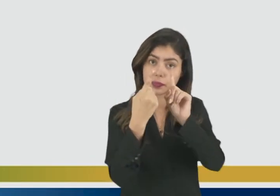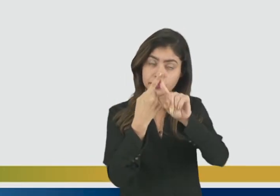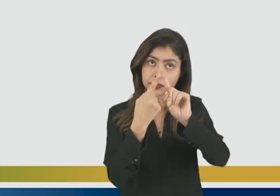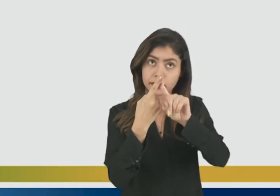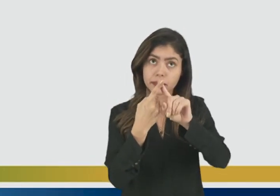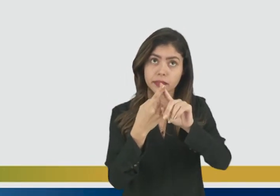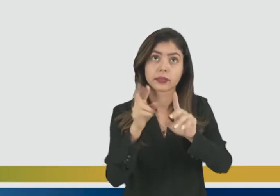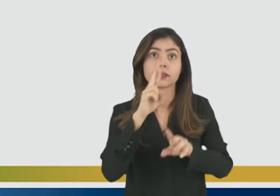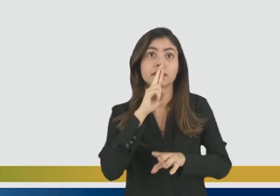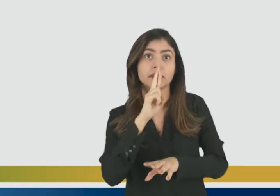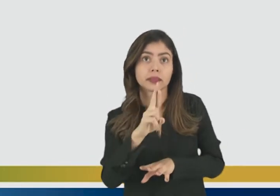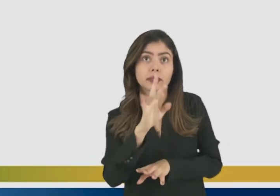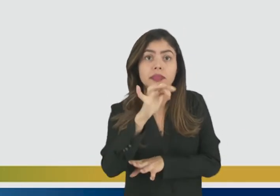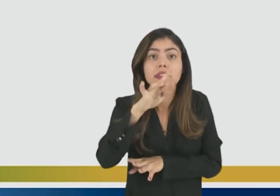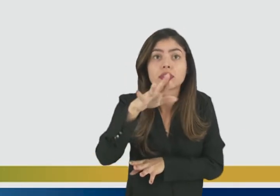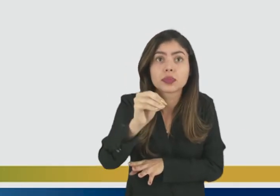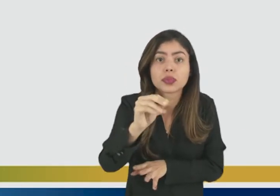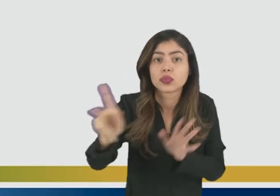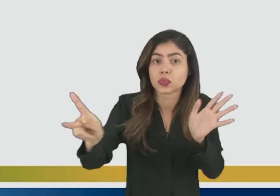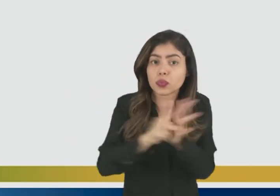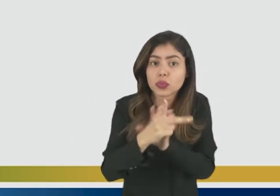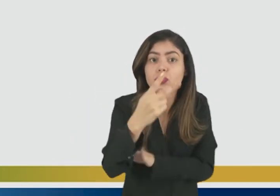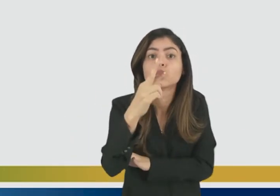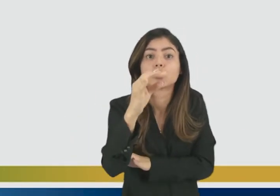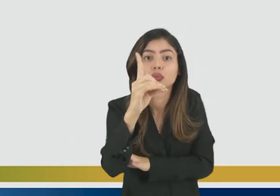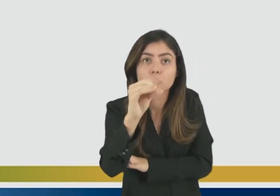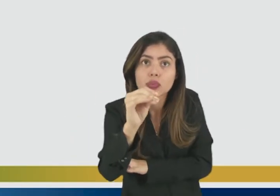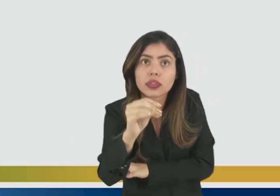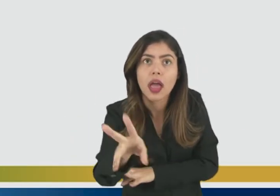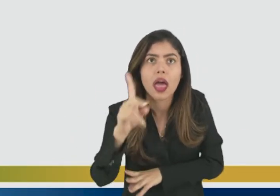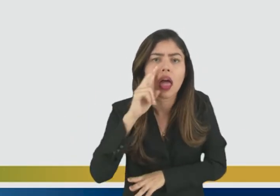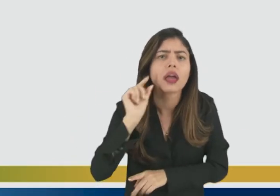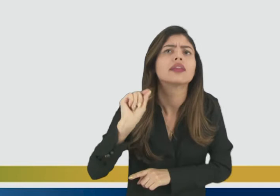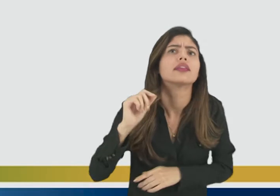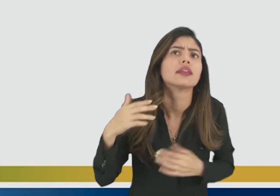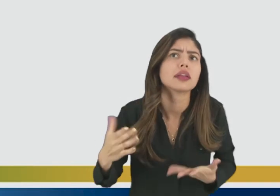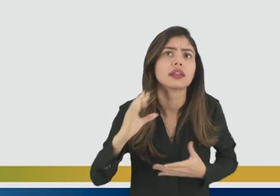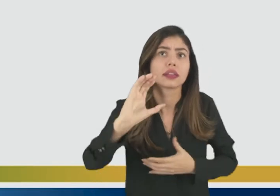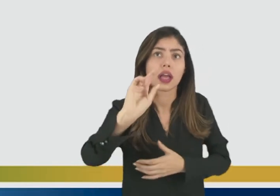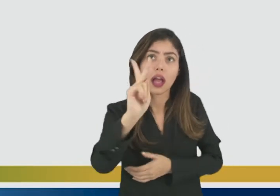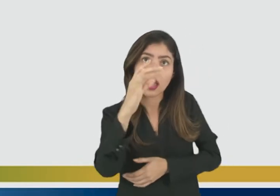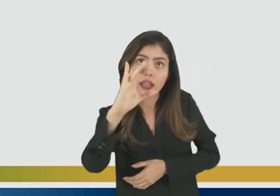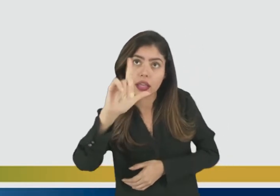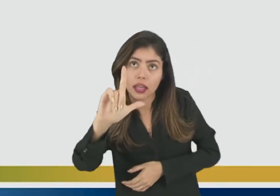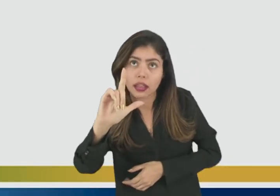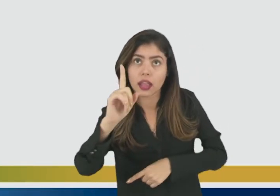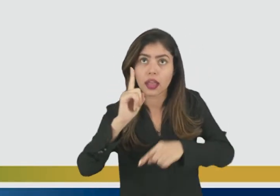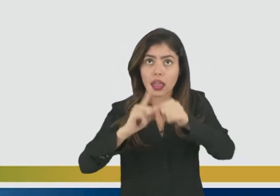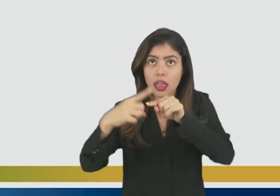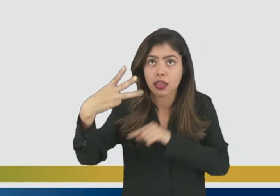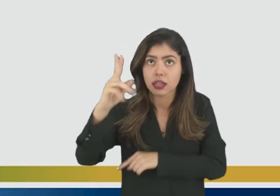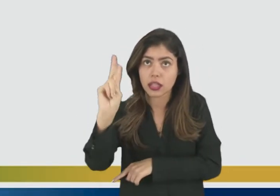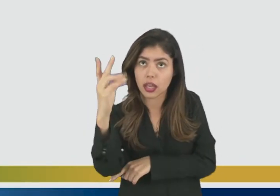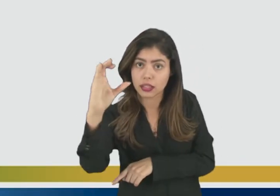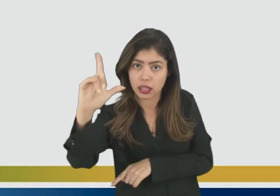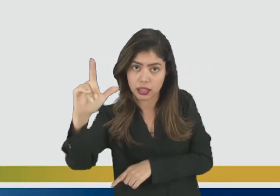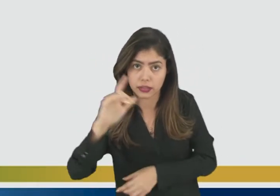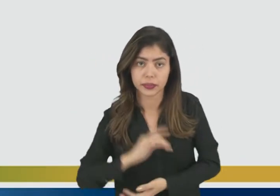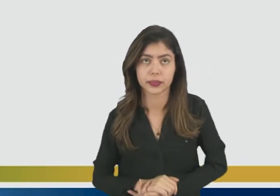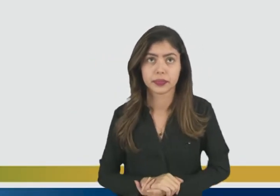nós calcularmos a entalpia dos produtos. Olha só, quem são os nossos produtos? CH3Cl e